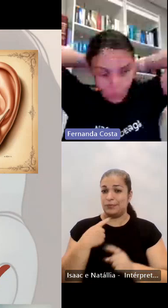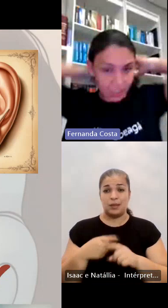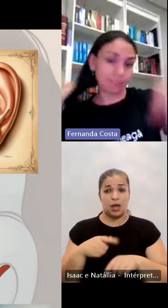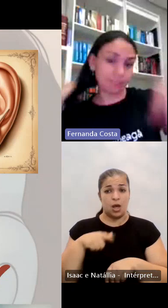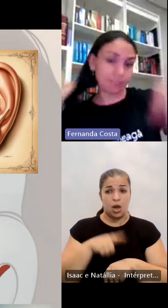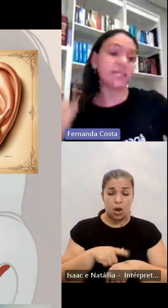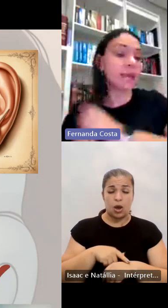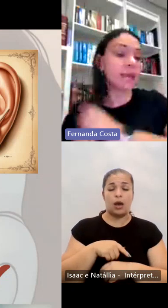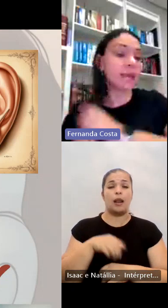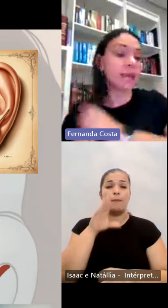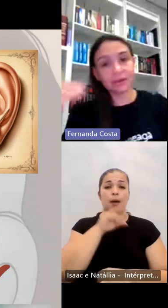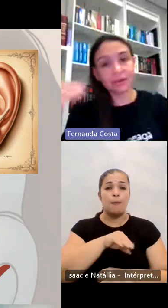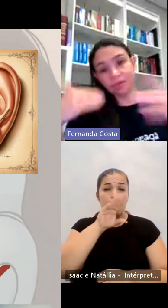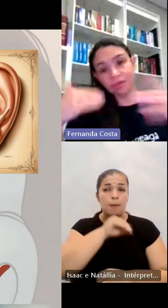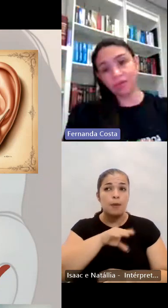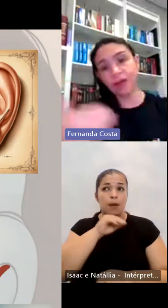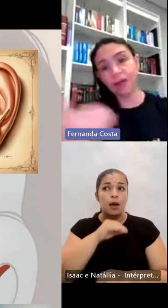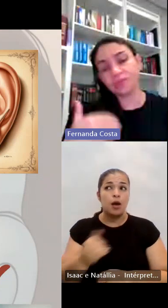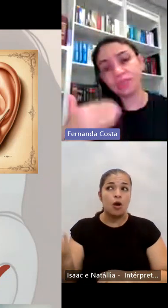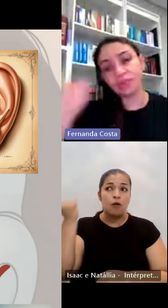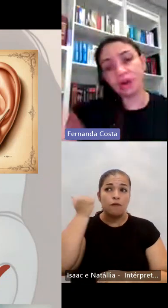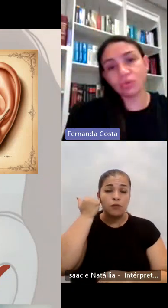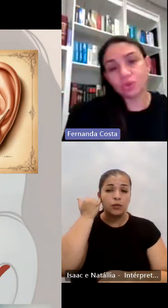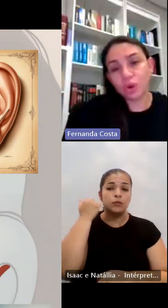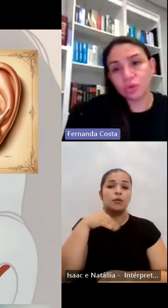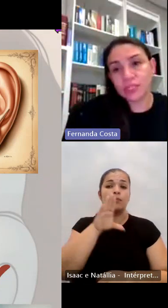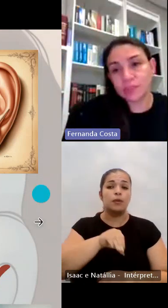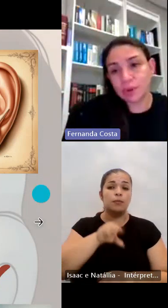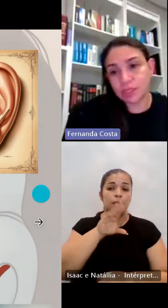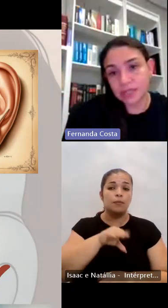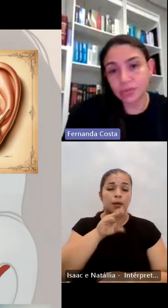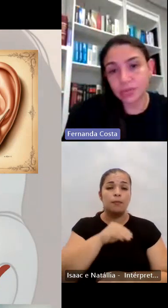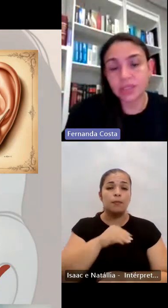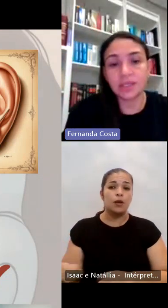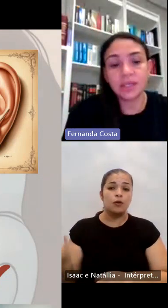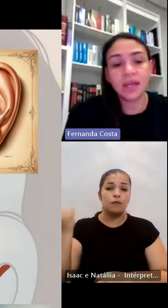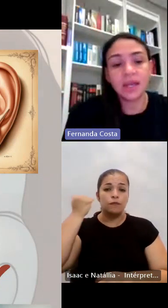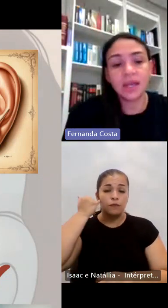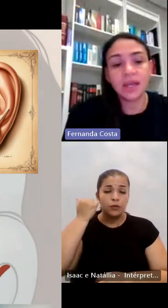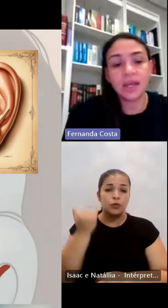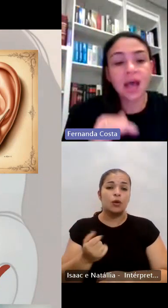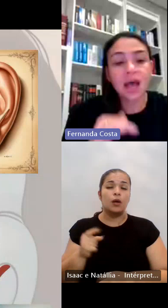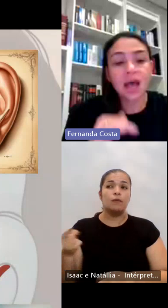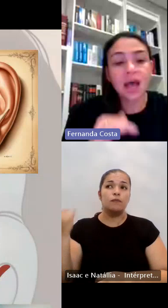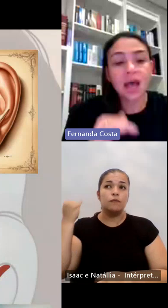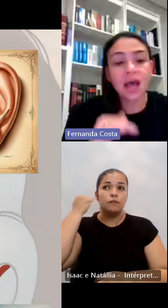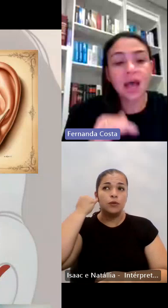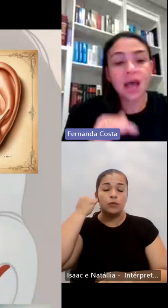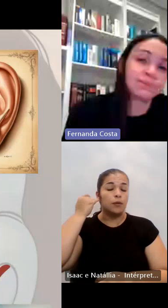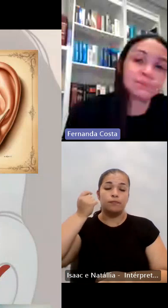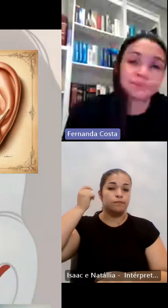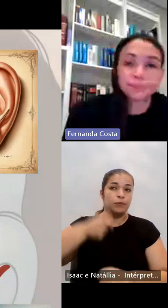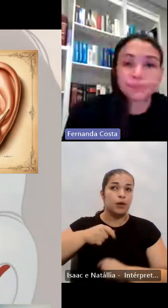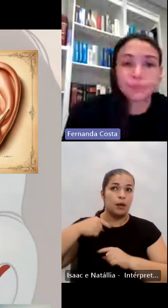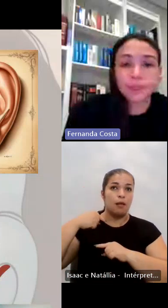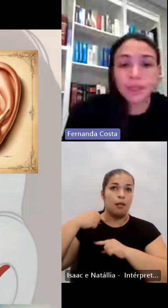vocês conseguem perceber que eu falo e logo todo esse processo aqui acontece para